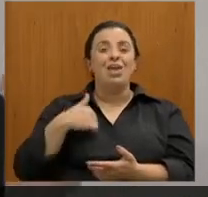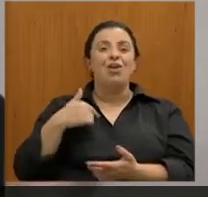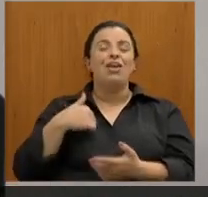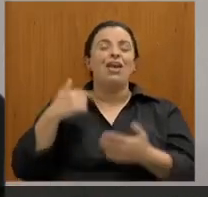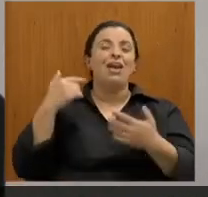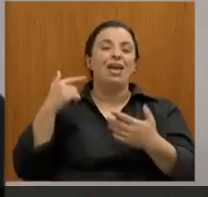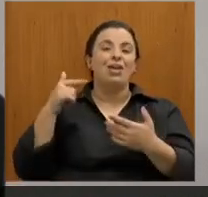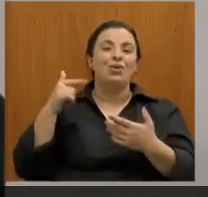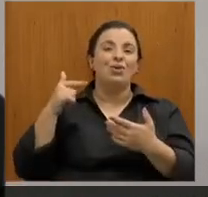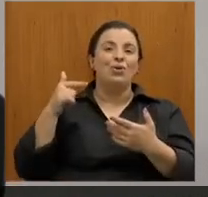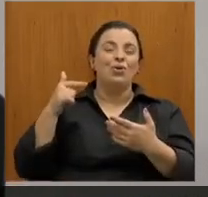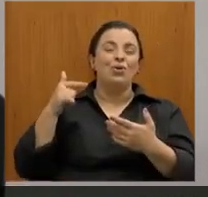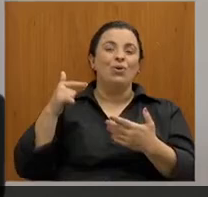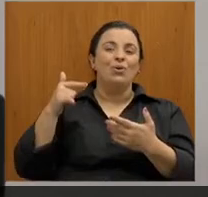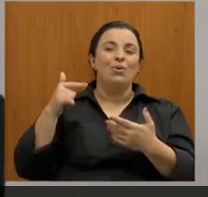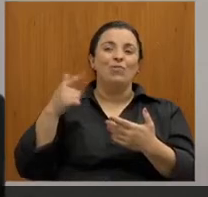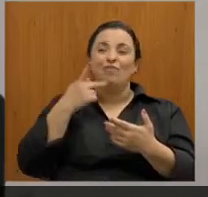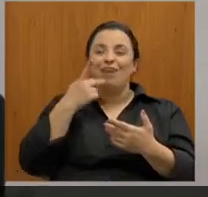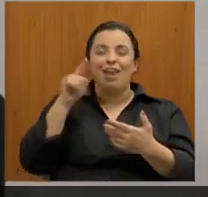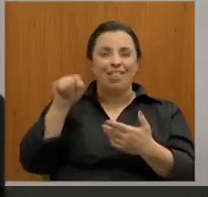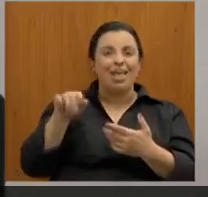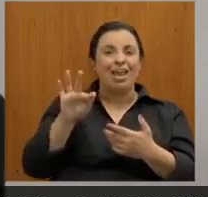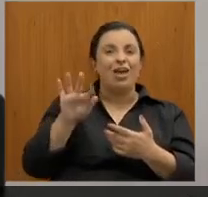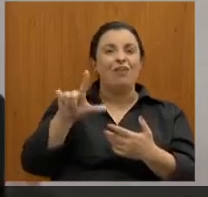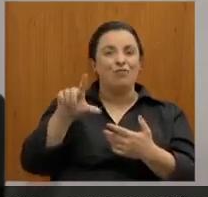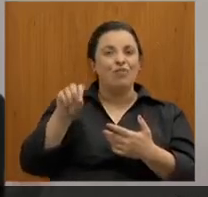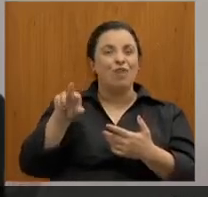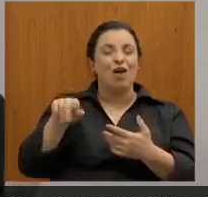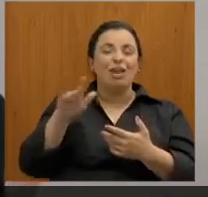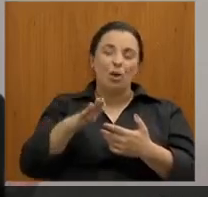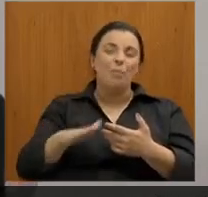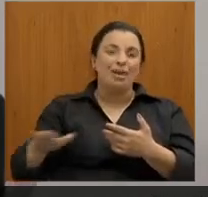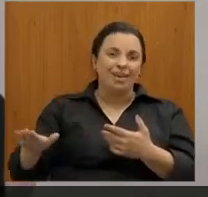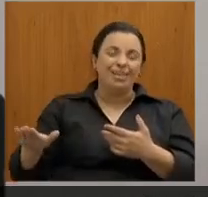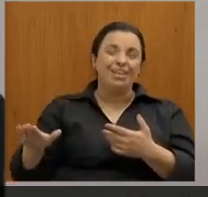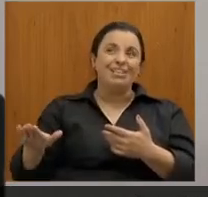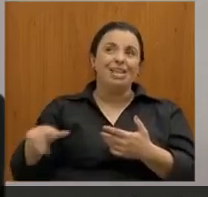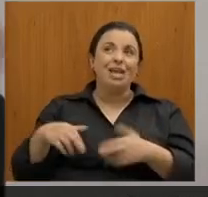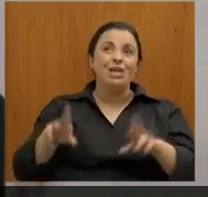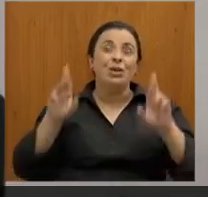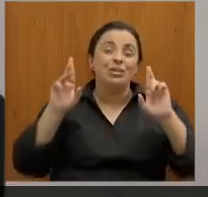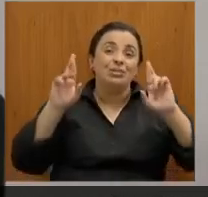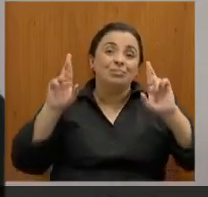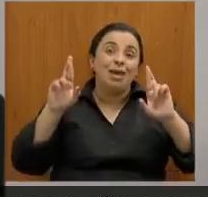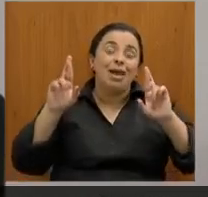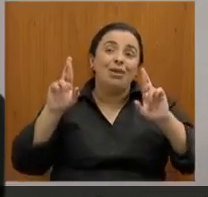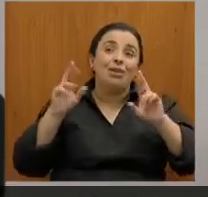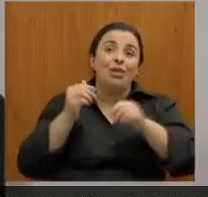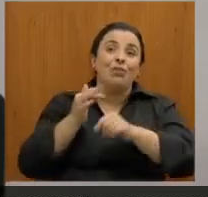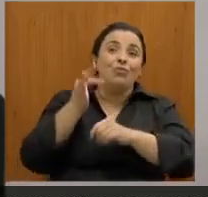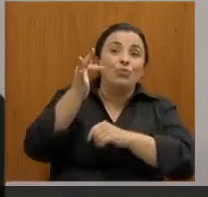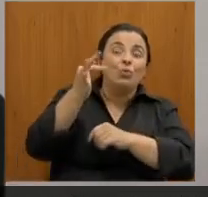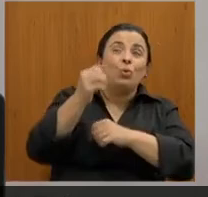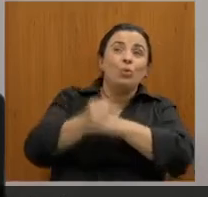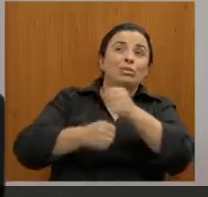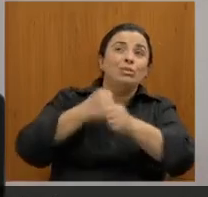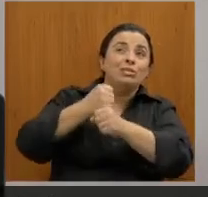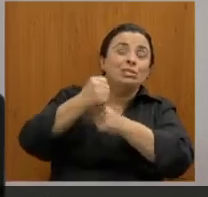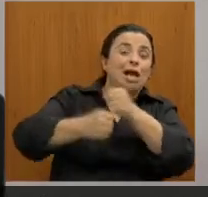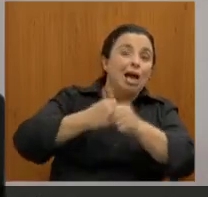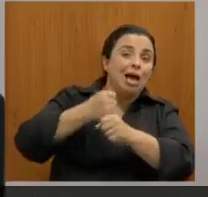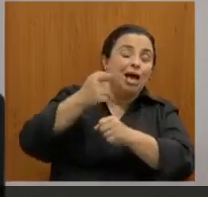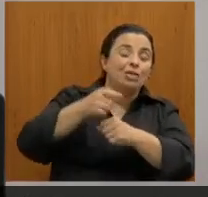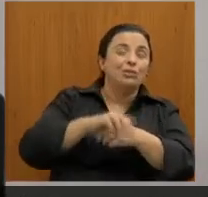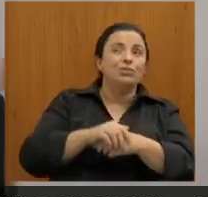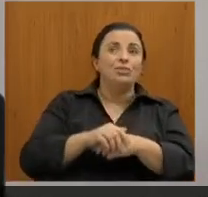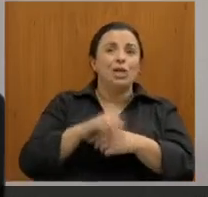flora que ainda é uma criancinha a gente espera aqui daqui a alguns anos tudo que nós estamos falando e me